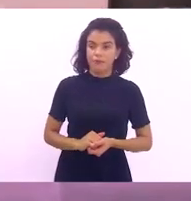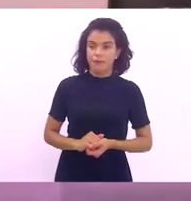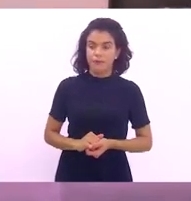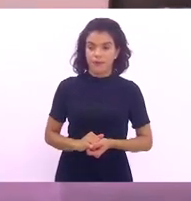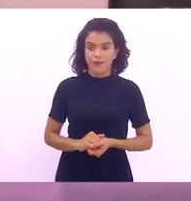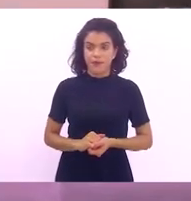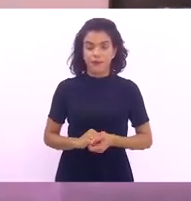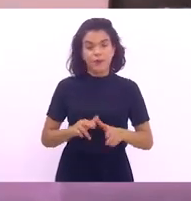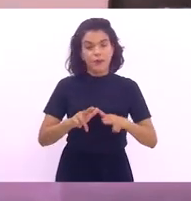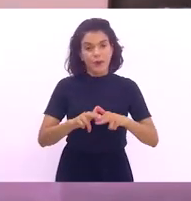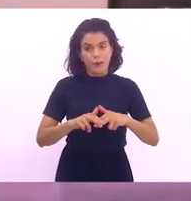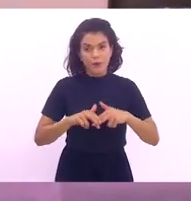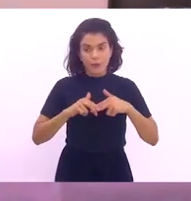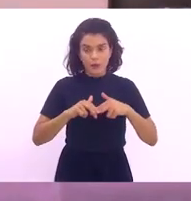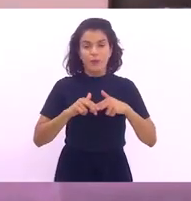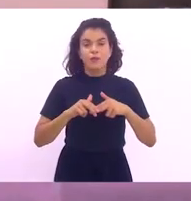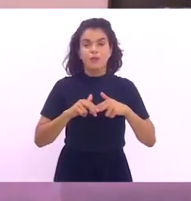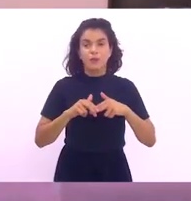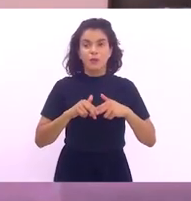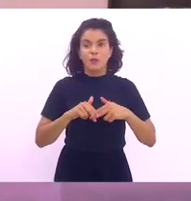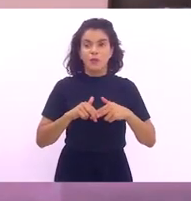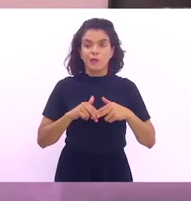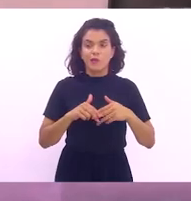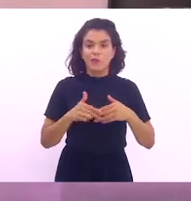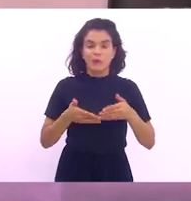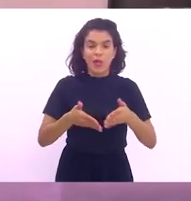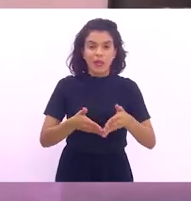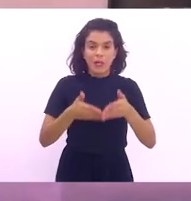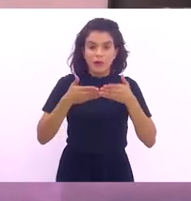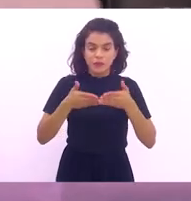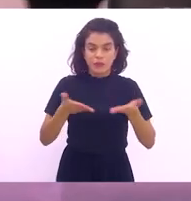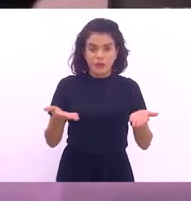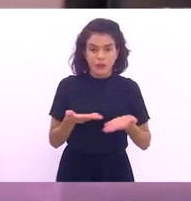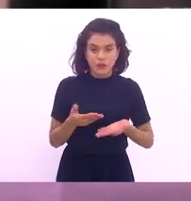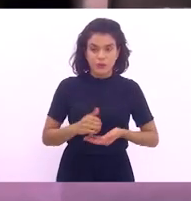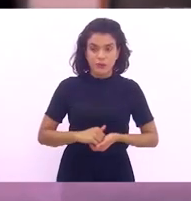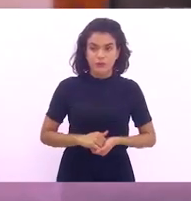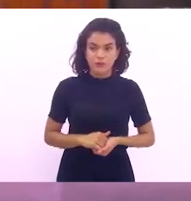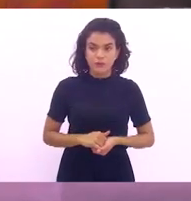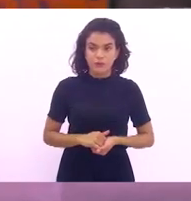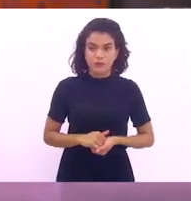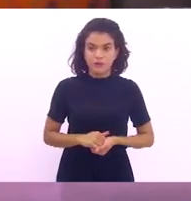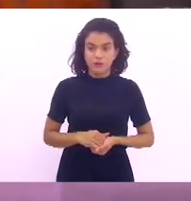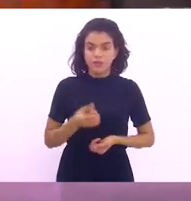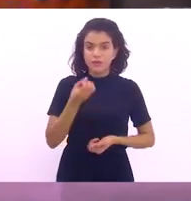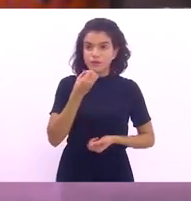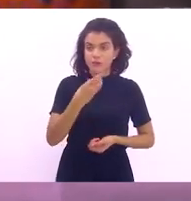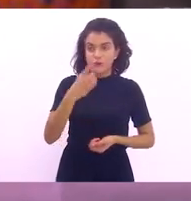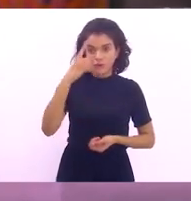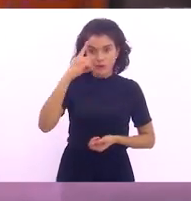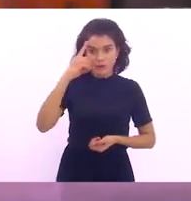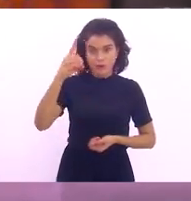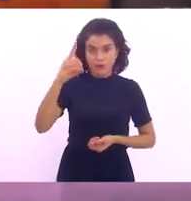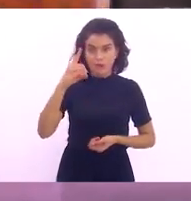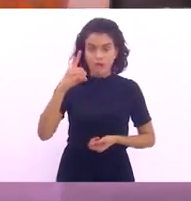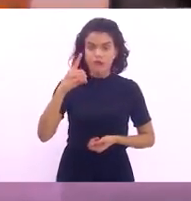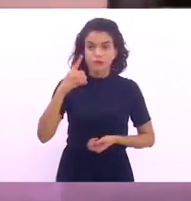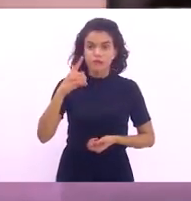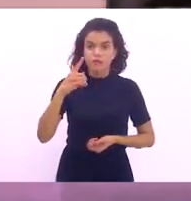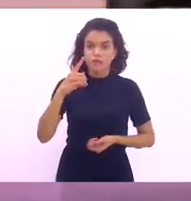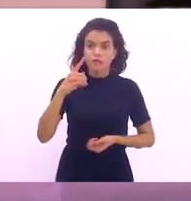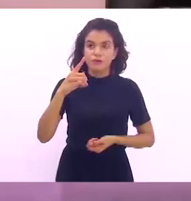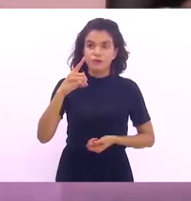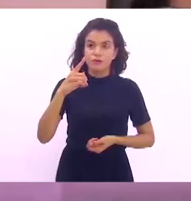e por isso ela está ausente no dia de hoje Bom dia amor passando pela